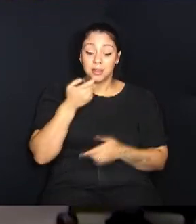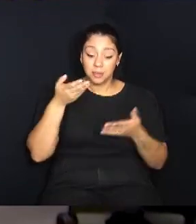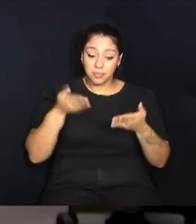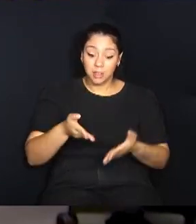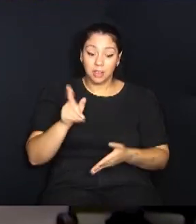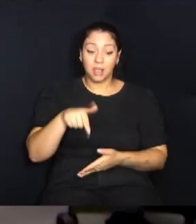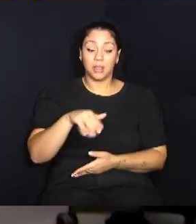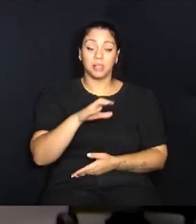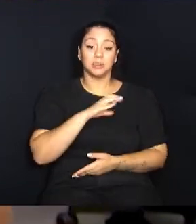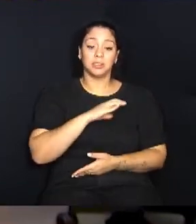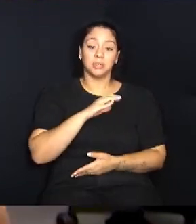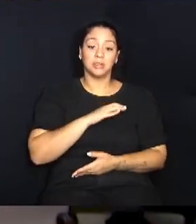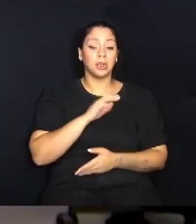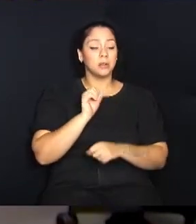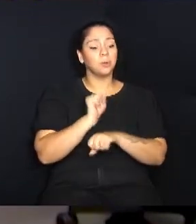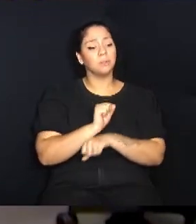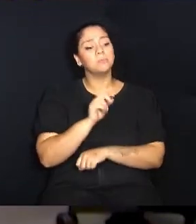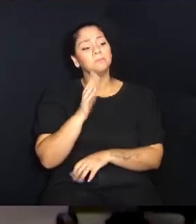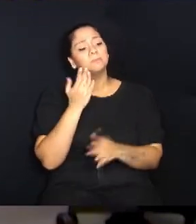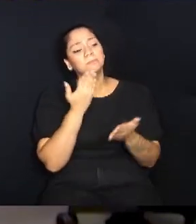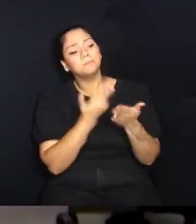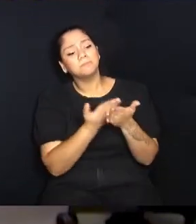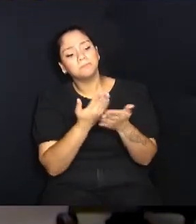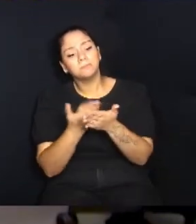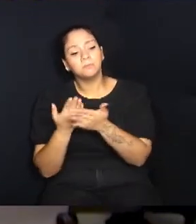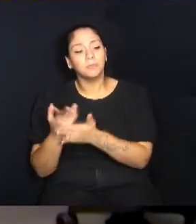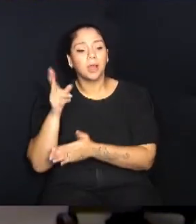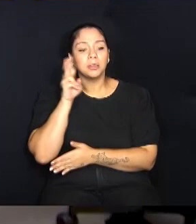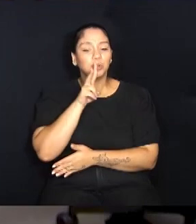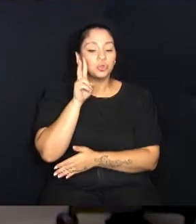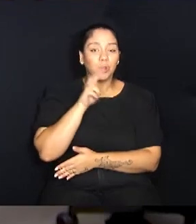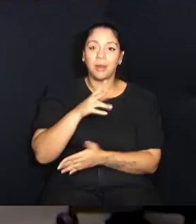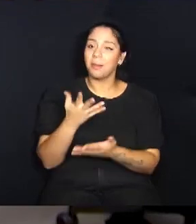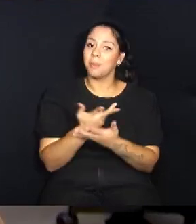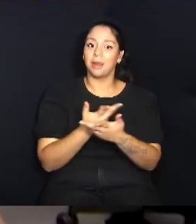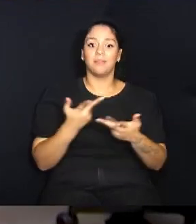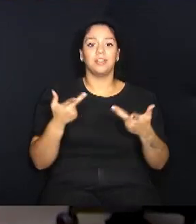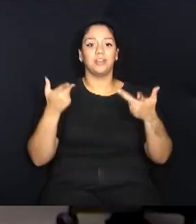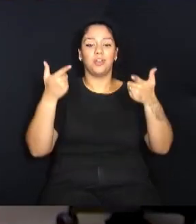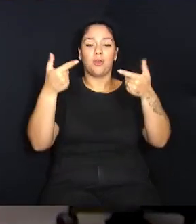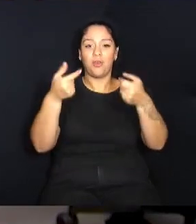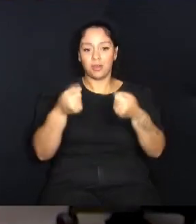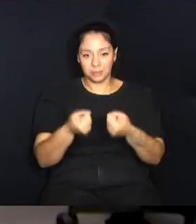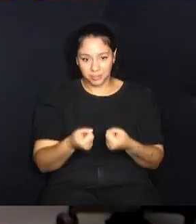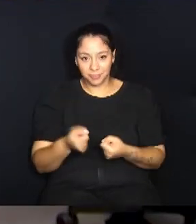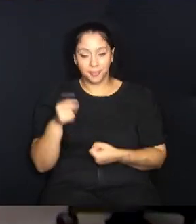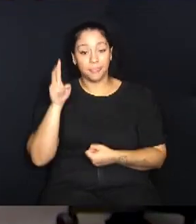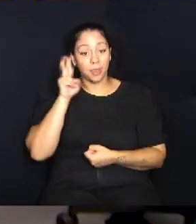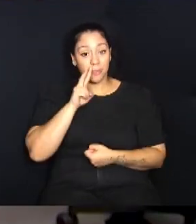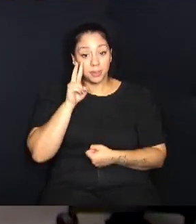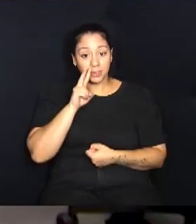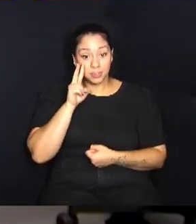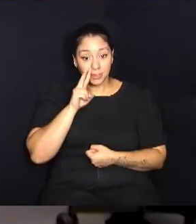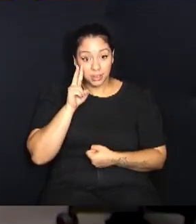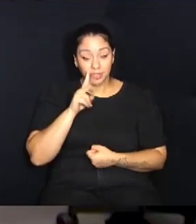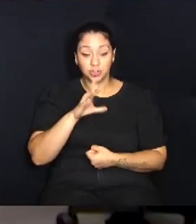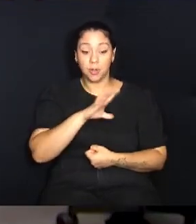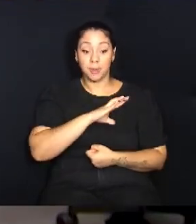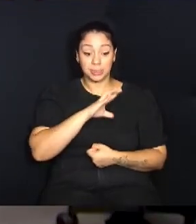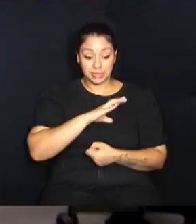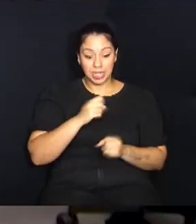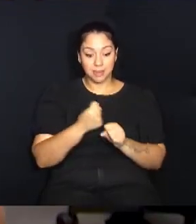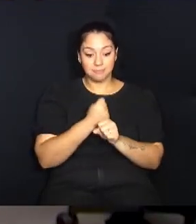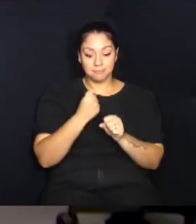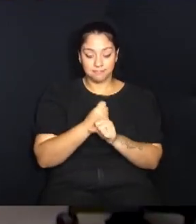para estudar a história dela, você vê uma história maravilhosa, uma história que foi construída, uma cidade,